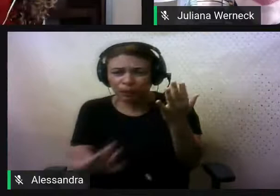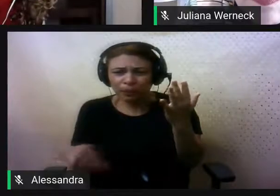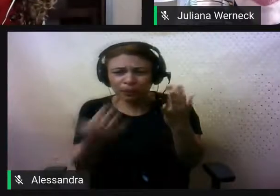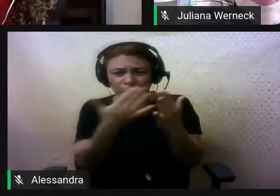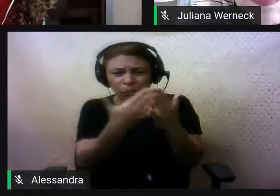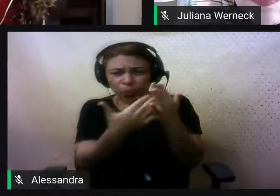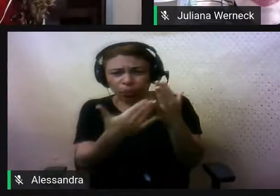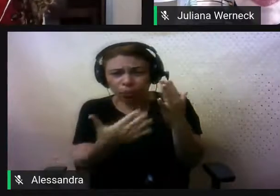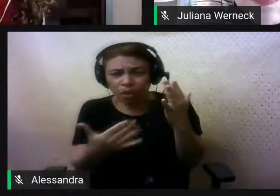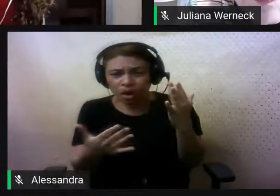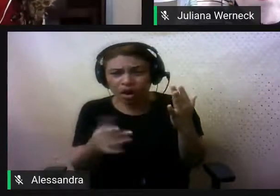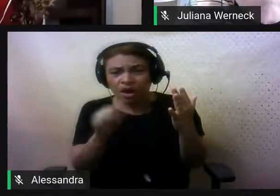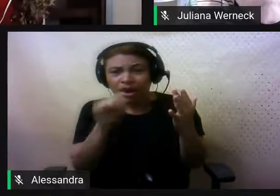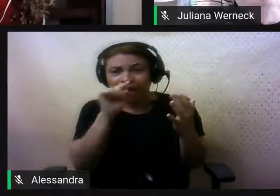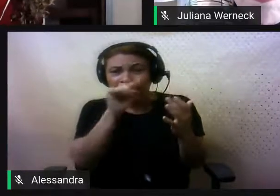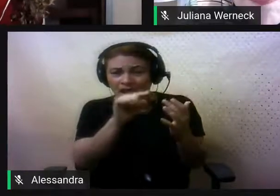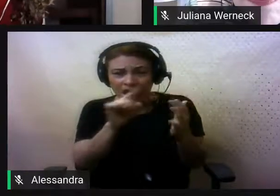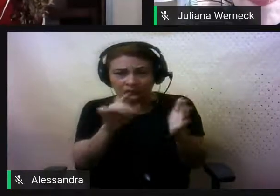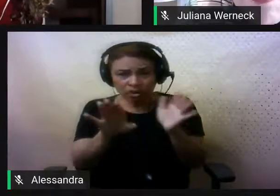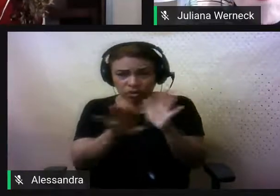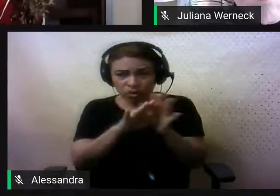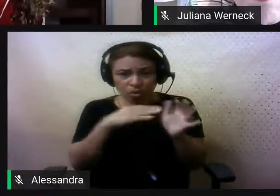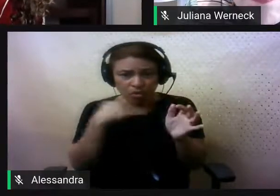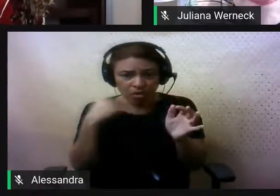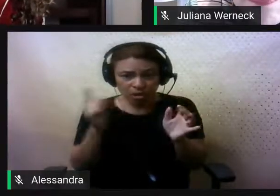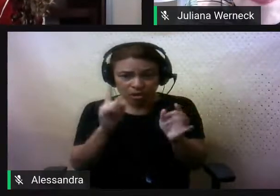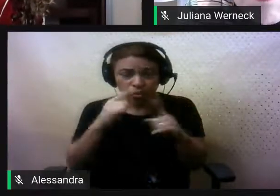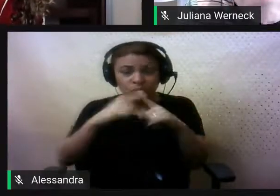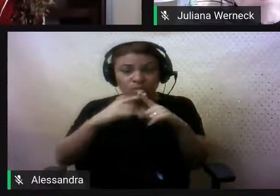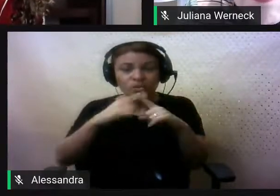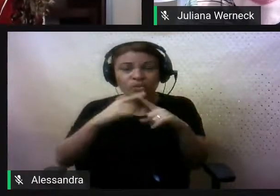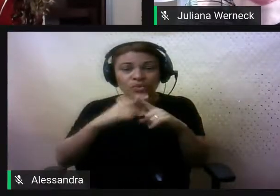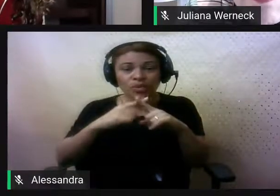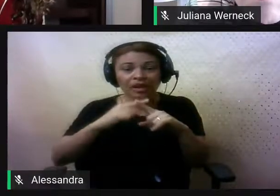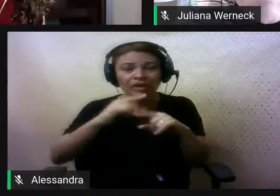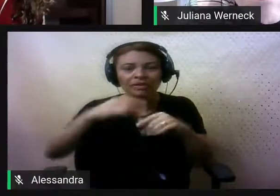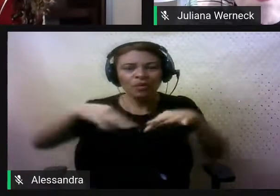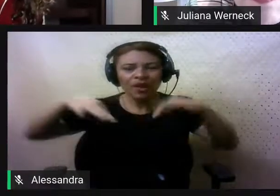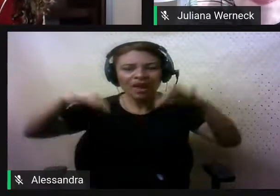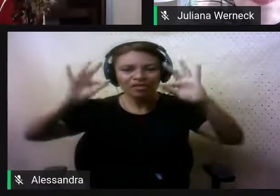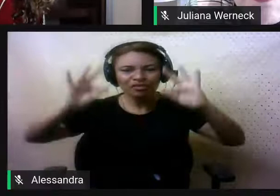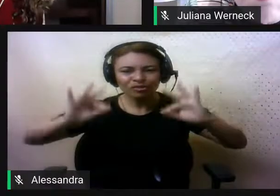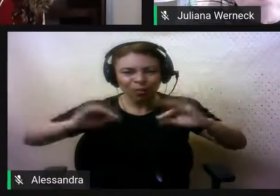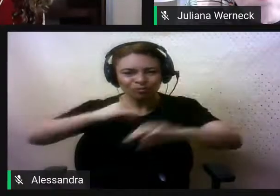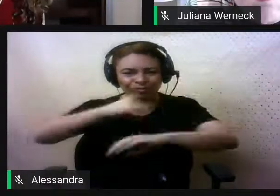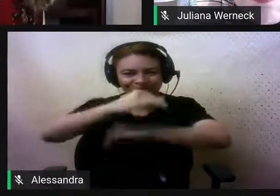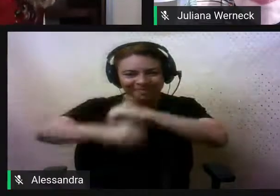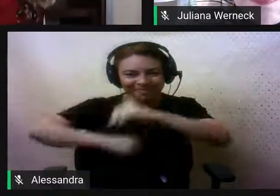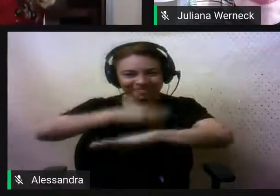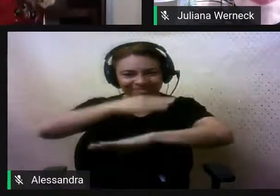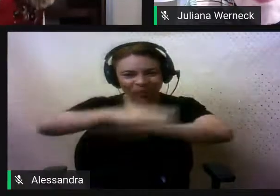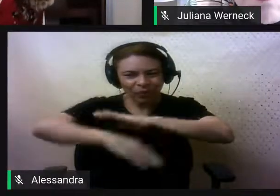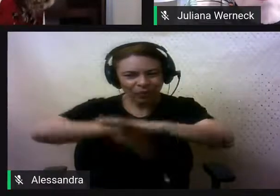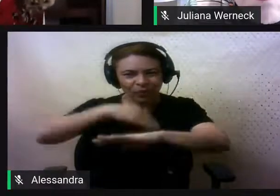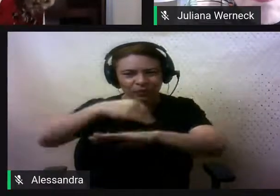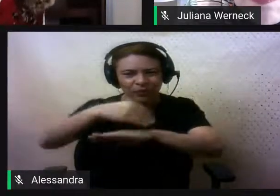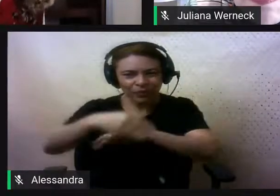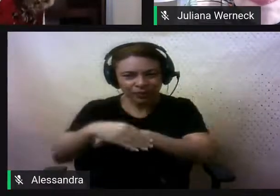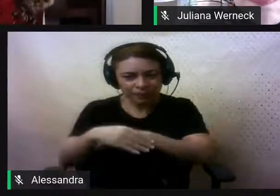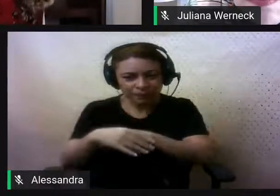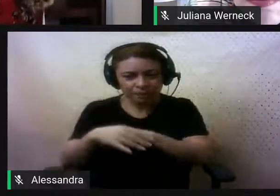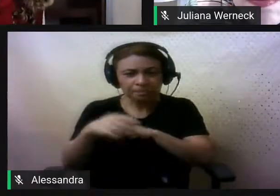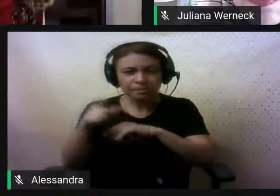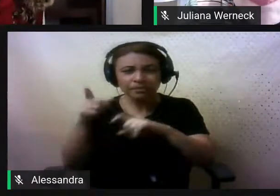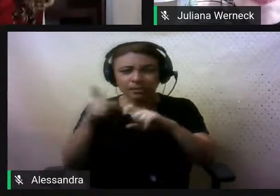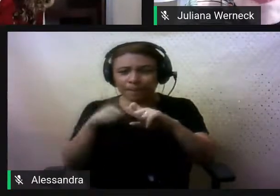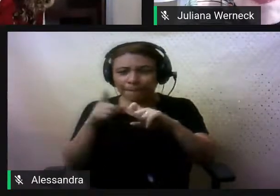chegou aqui morta porque ela estava enrolada num lençol. Esse lençol ajudou a estancar um pouco a hemorragia. A gente fez tudo o que era